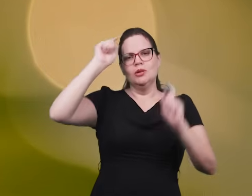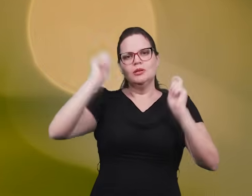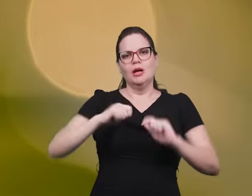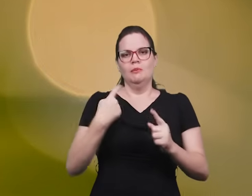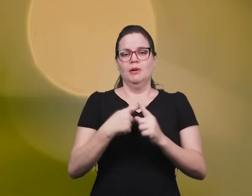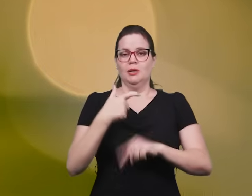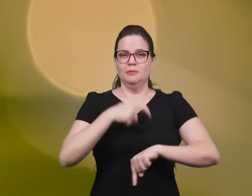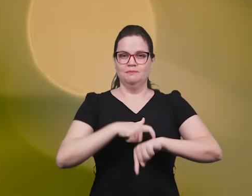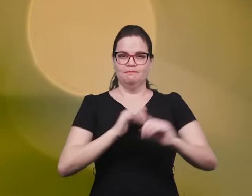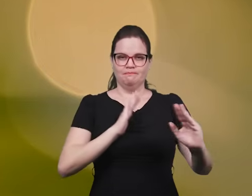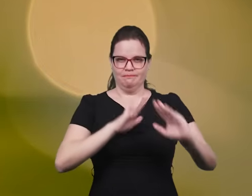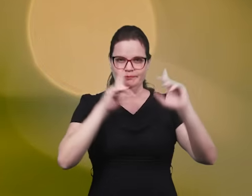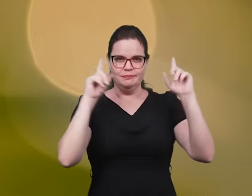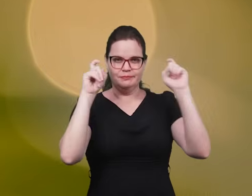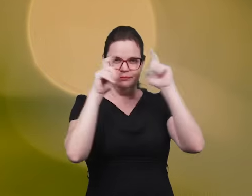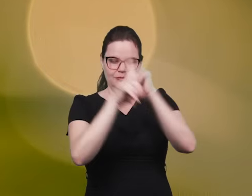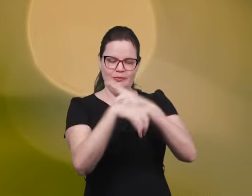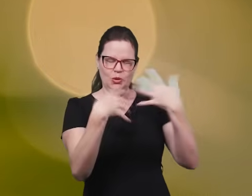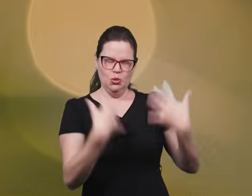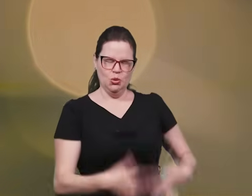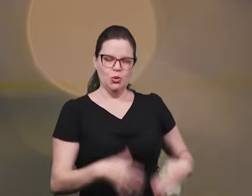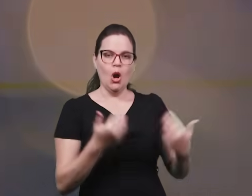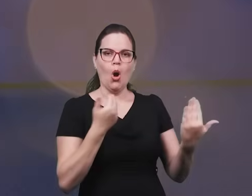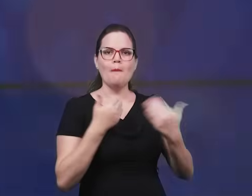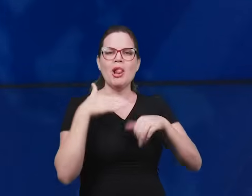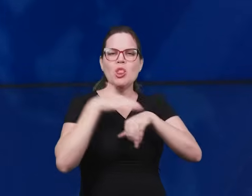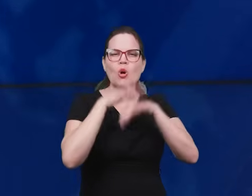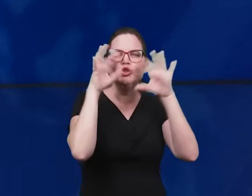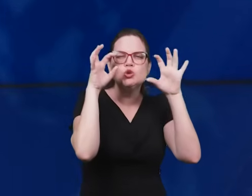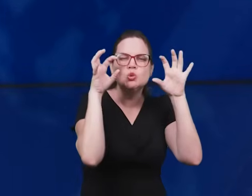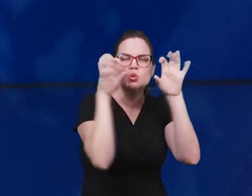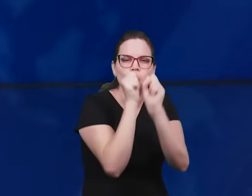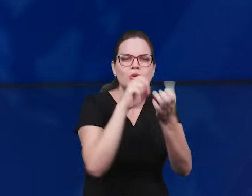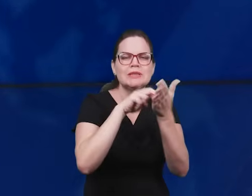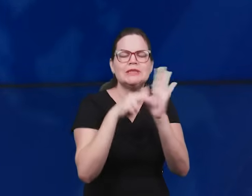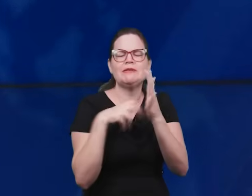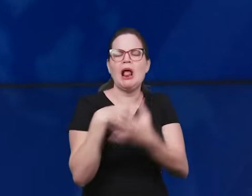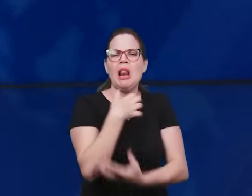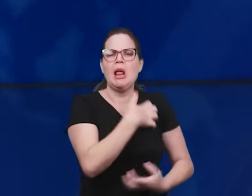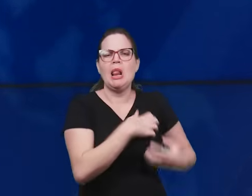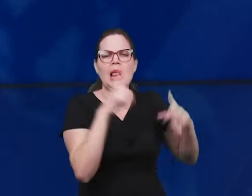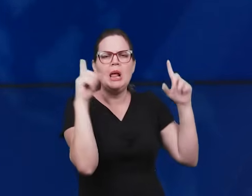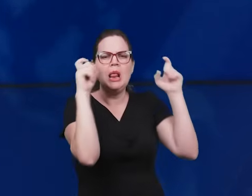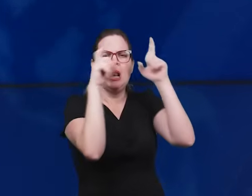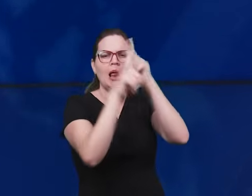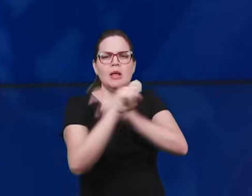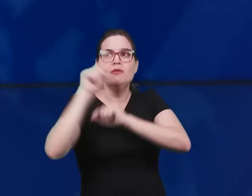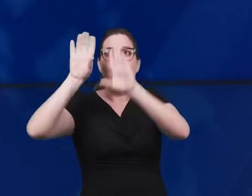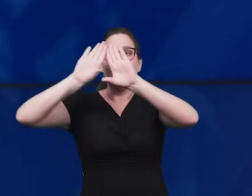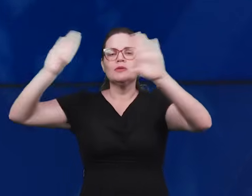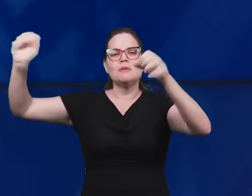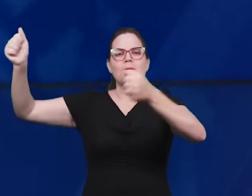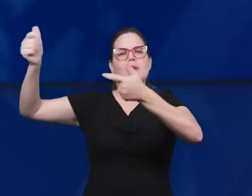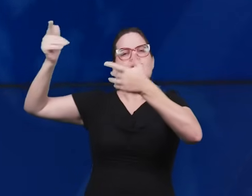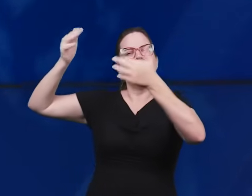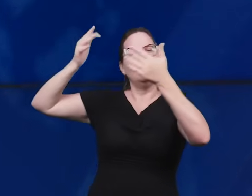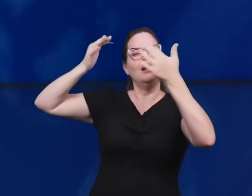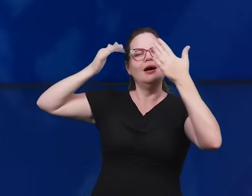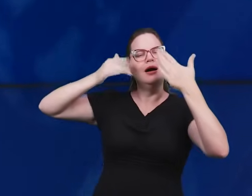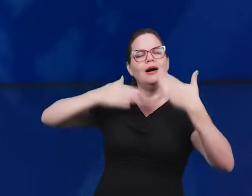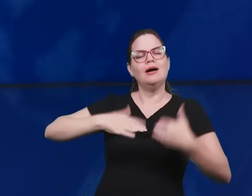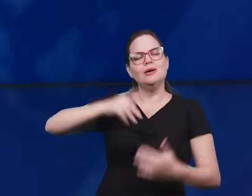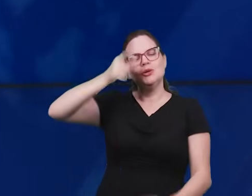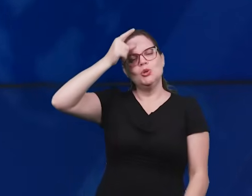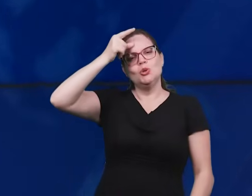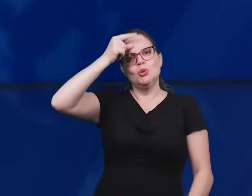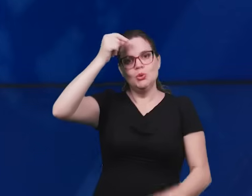pelas quais muitas vezes passamos. O maná representa o alimento celestial com o qual a